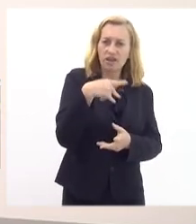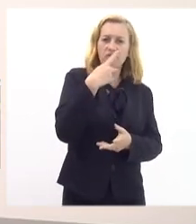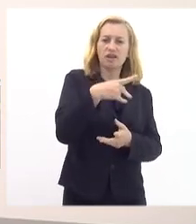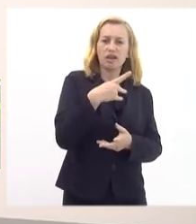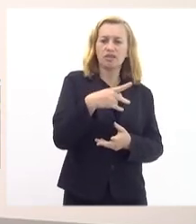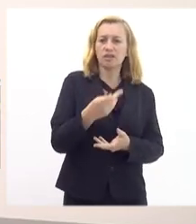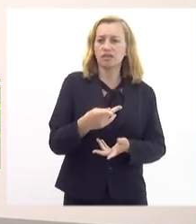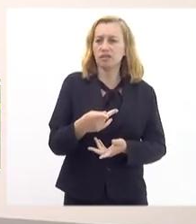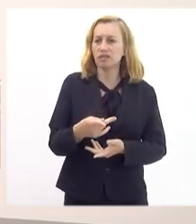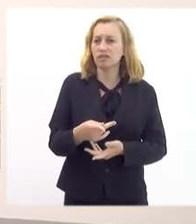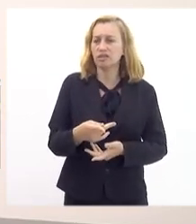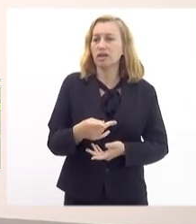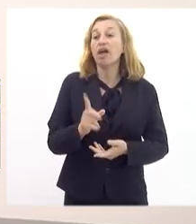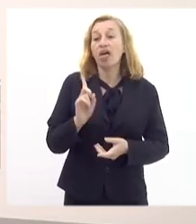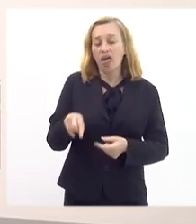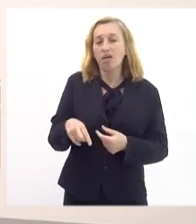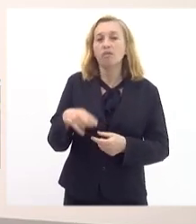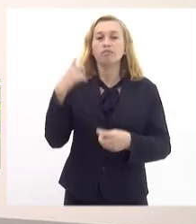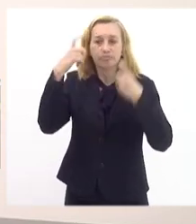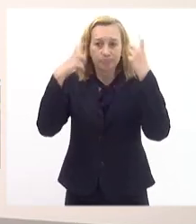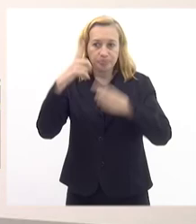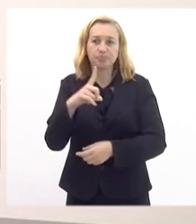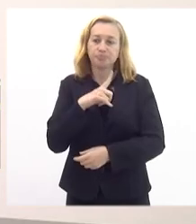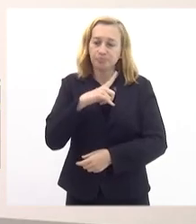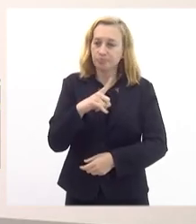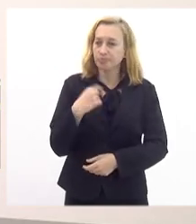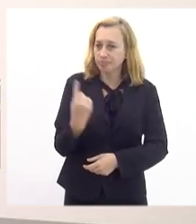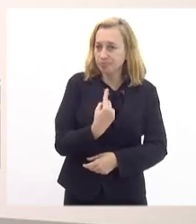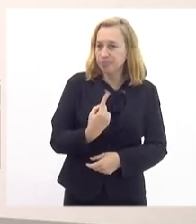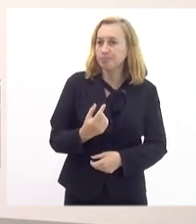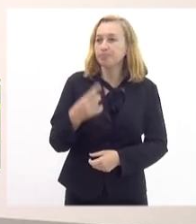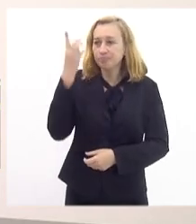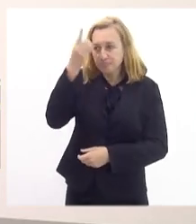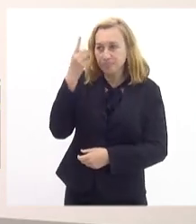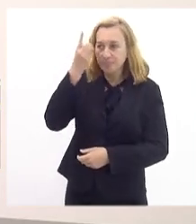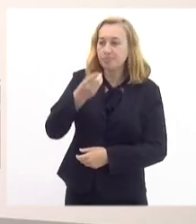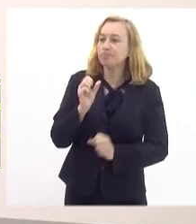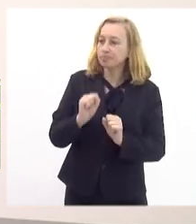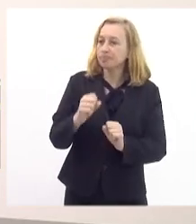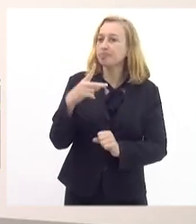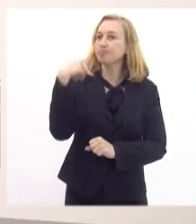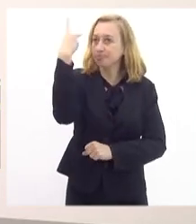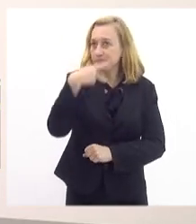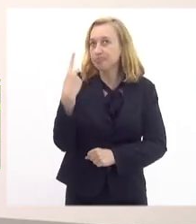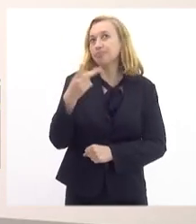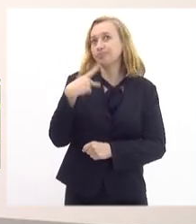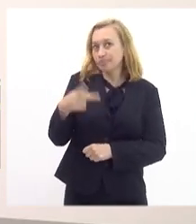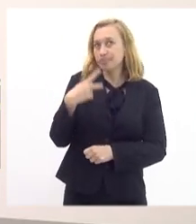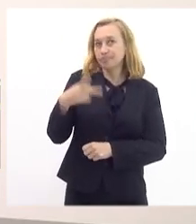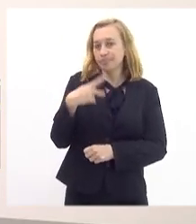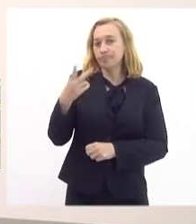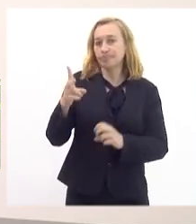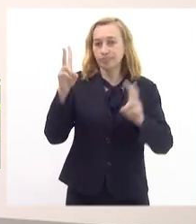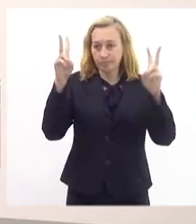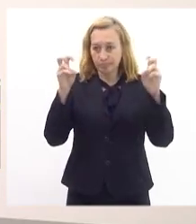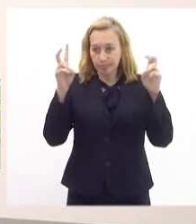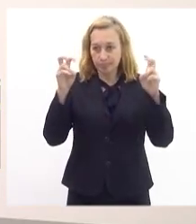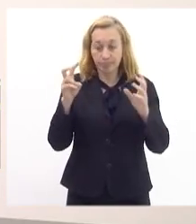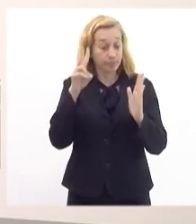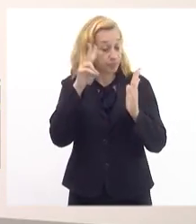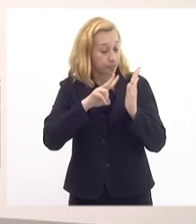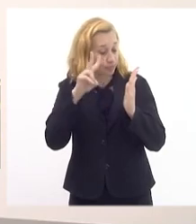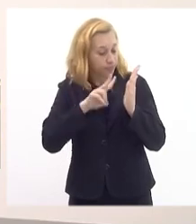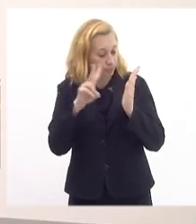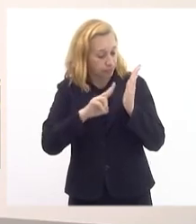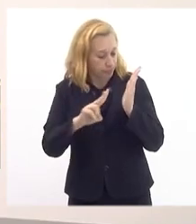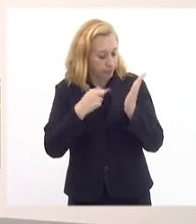diferente é uma preocupação que não chega em relação eu poderia ficar aqui duas horas falando disso Lê o